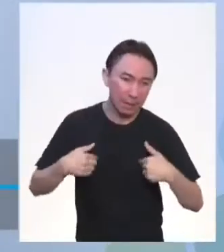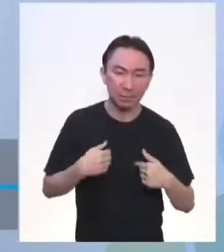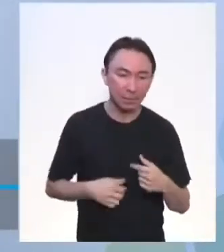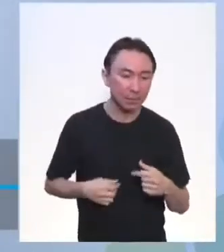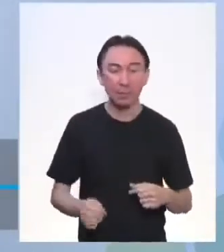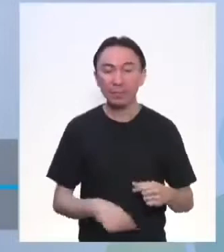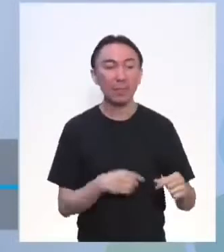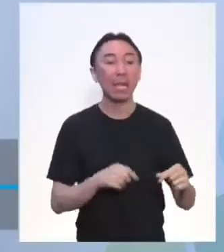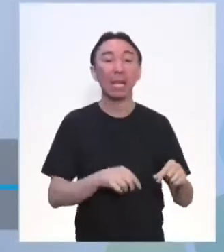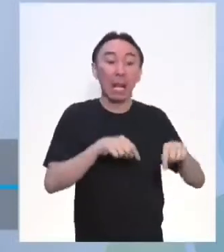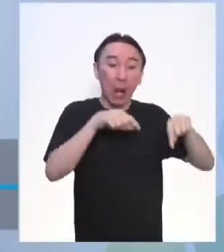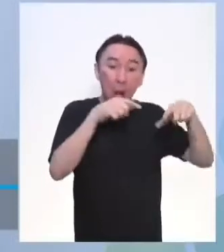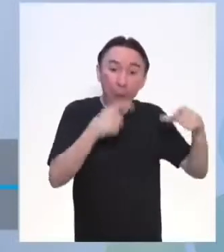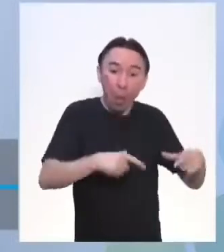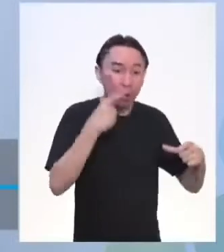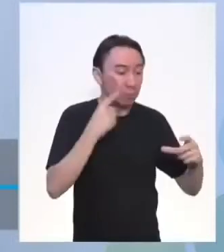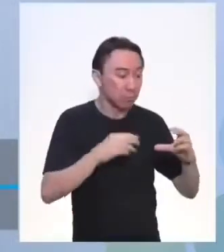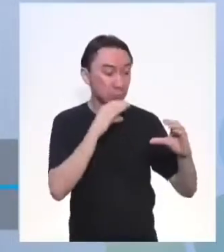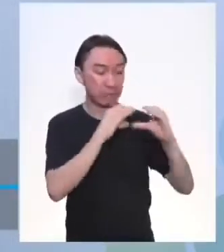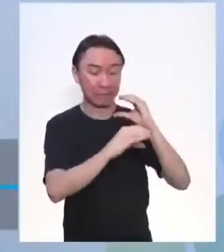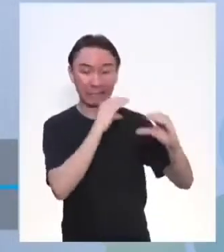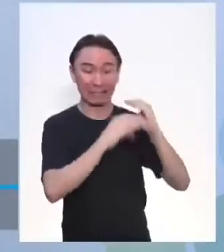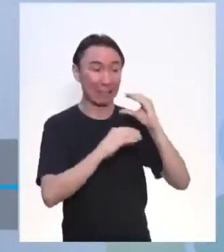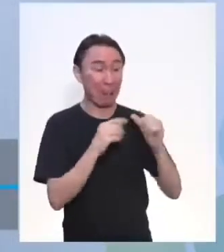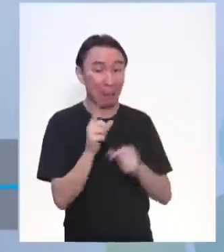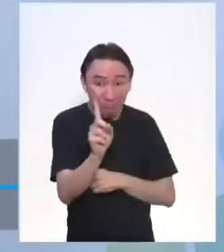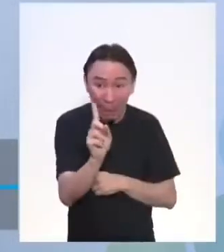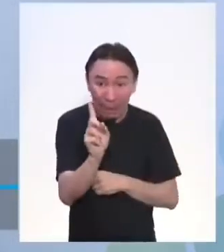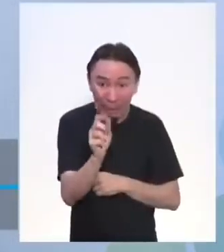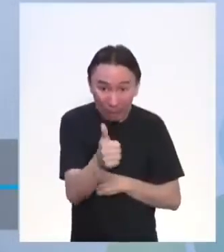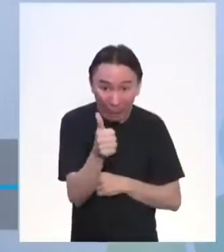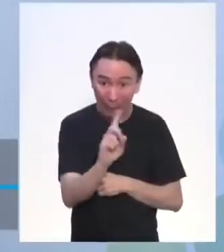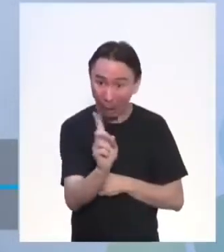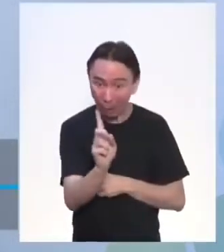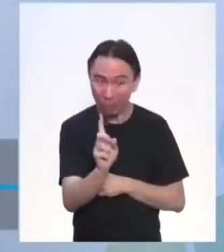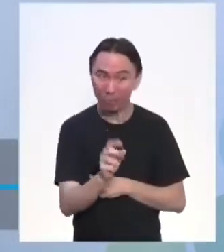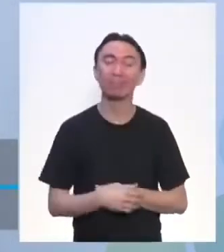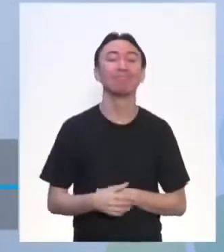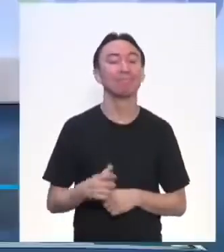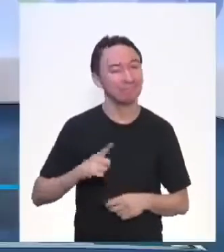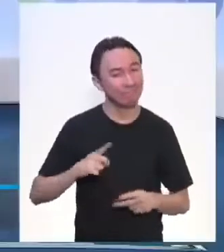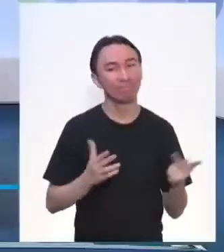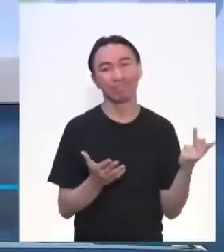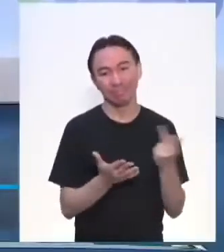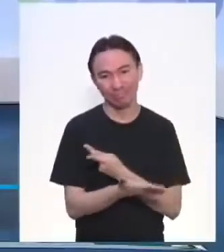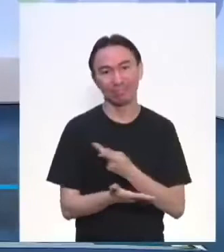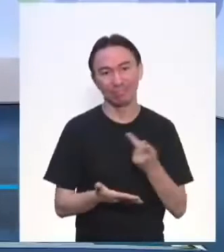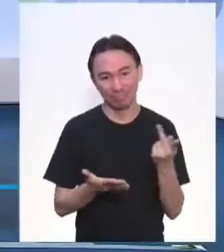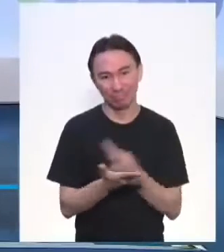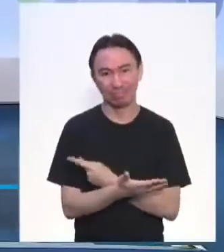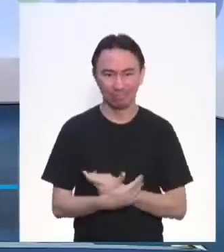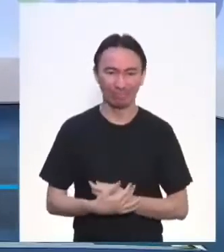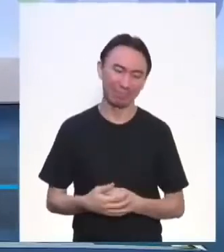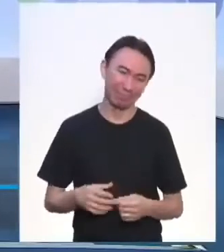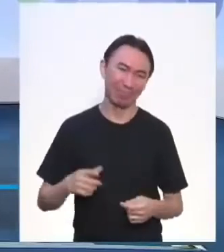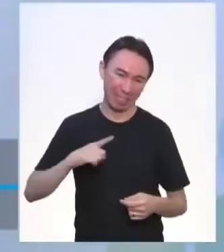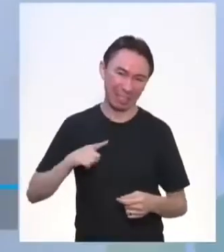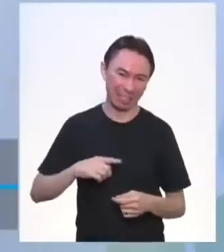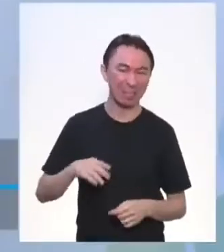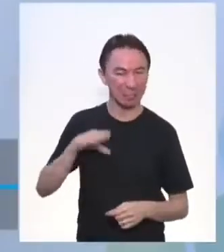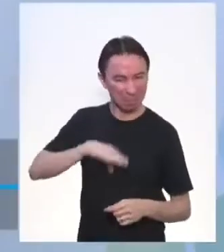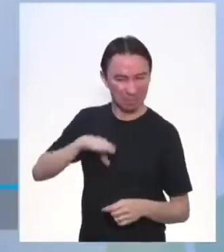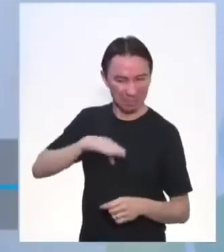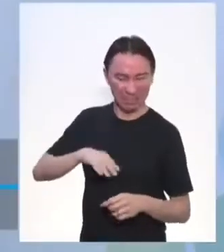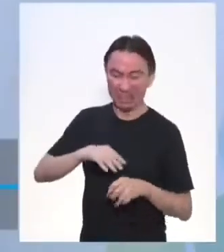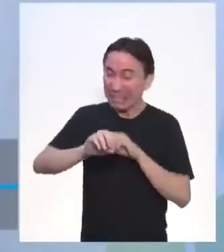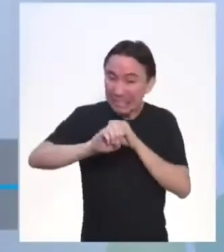de um contexto, aí sim nós temos um erro, né? A gente tem essa briguinha aí, né, Andréia, dentro do ensino de língua portuguesa, né?